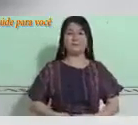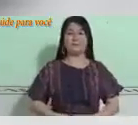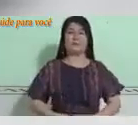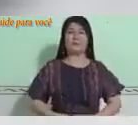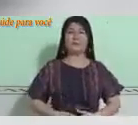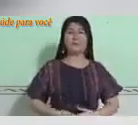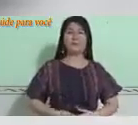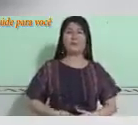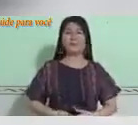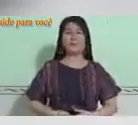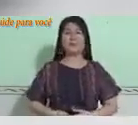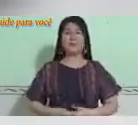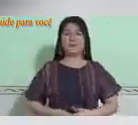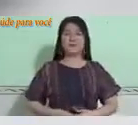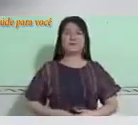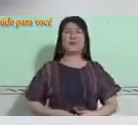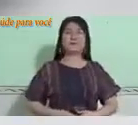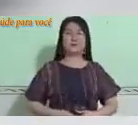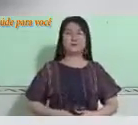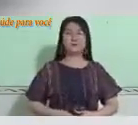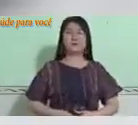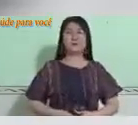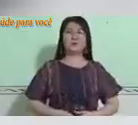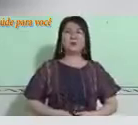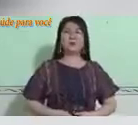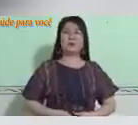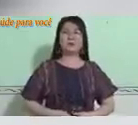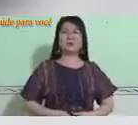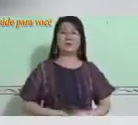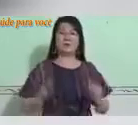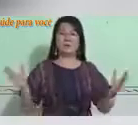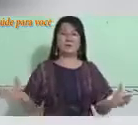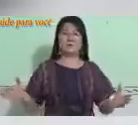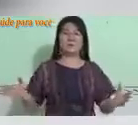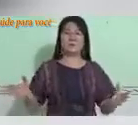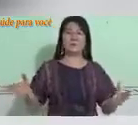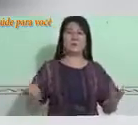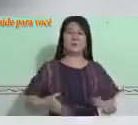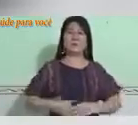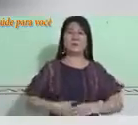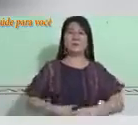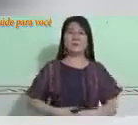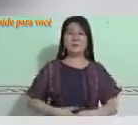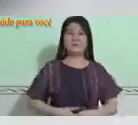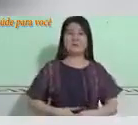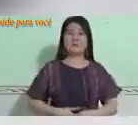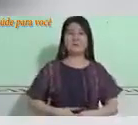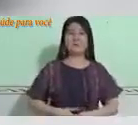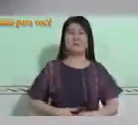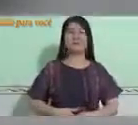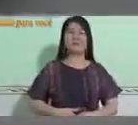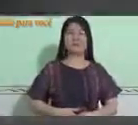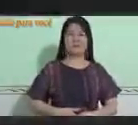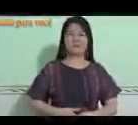Embora, na maioria das vezes, o HIDROCELE é DSAPARS cedilha sozinho entre